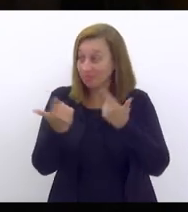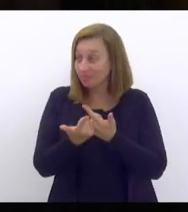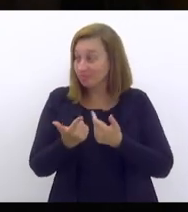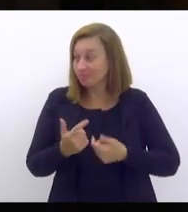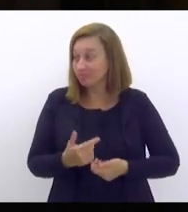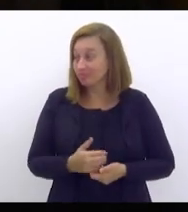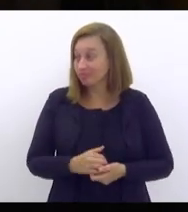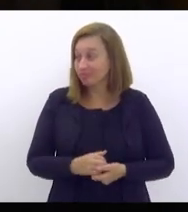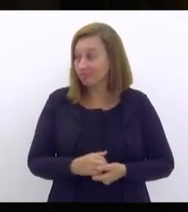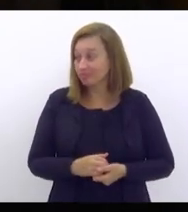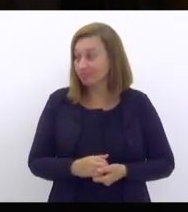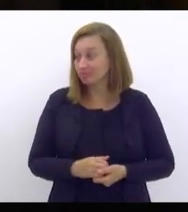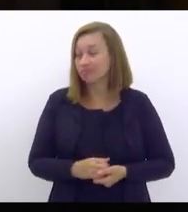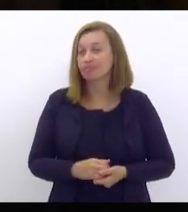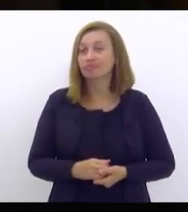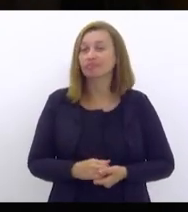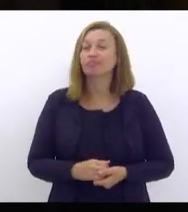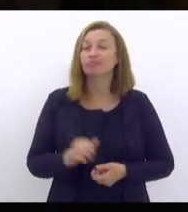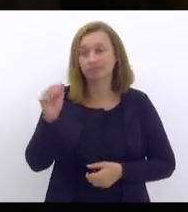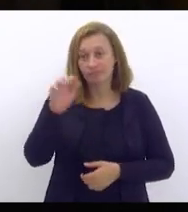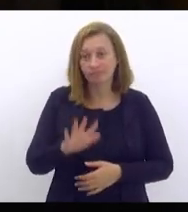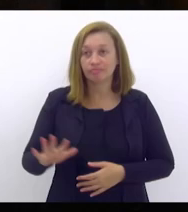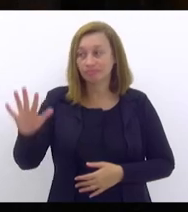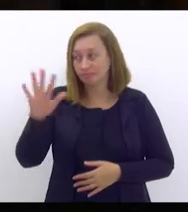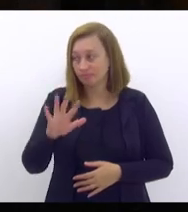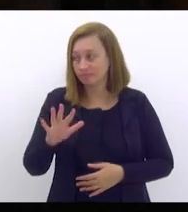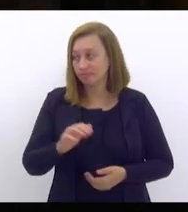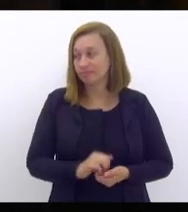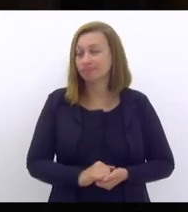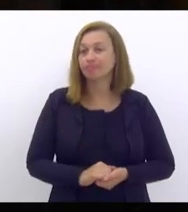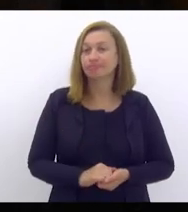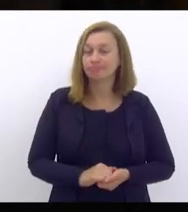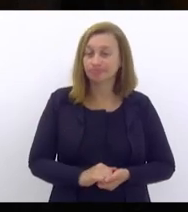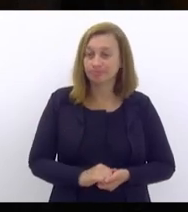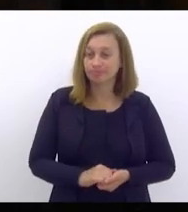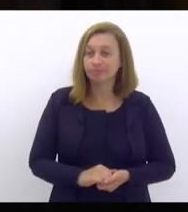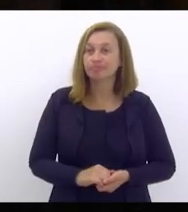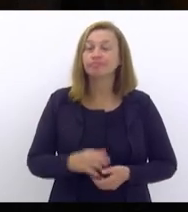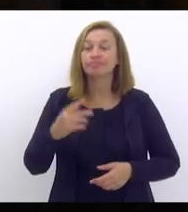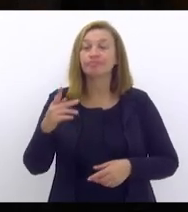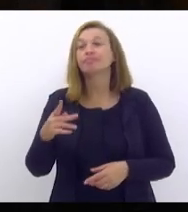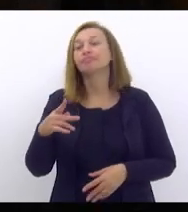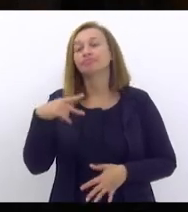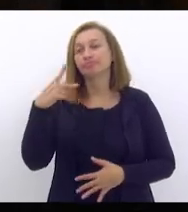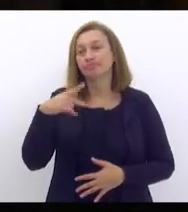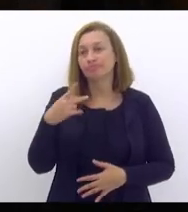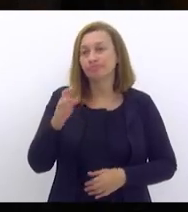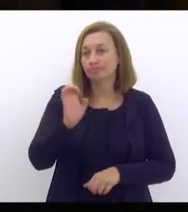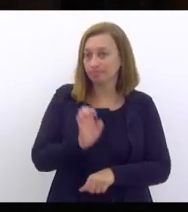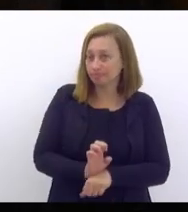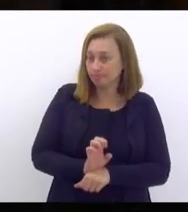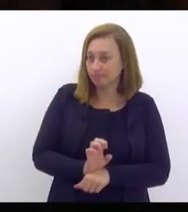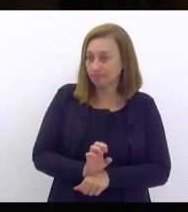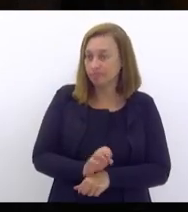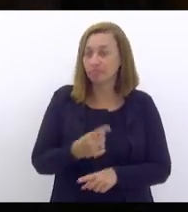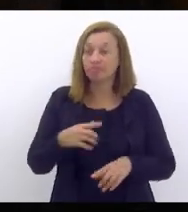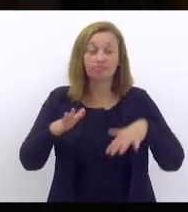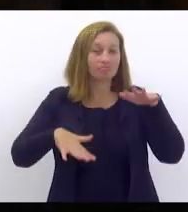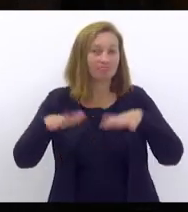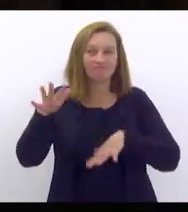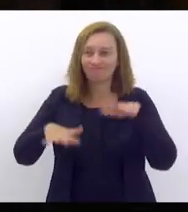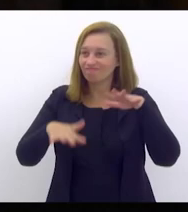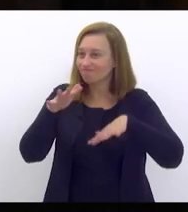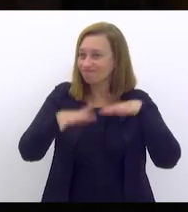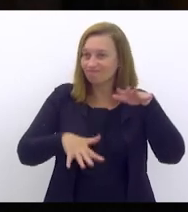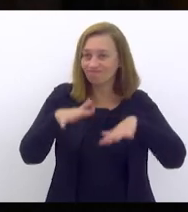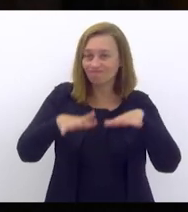Legislativa tem eco nacional e que pode ser transformado em política de Estado. Porque, independente de qual for